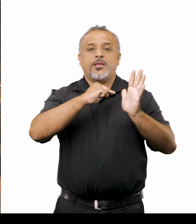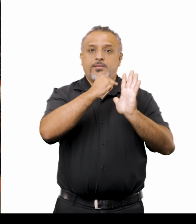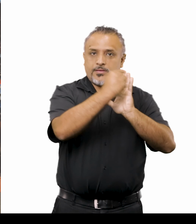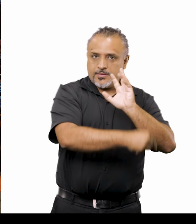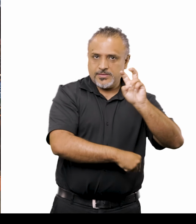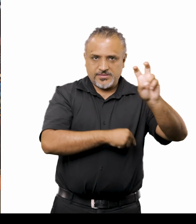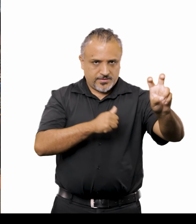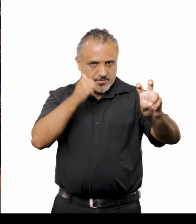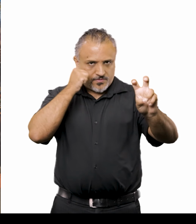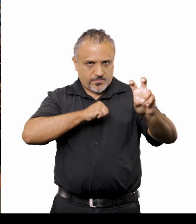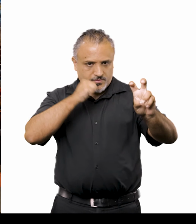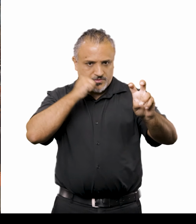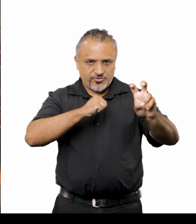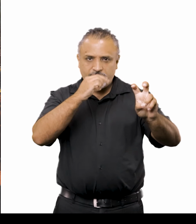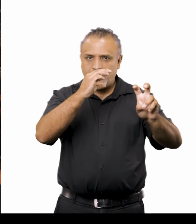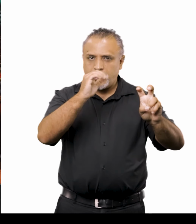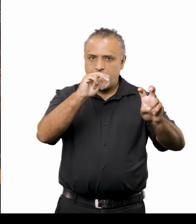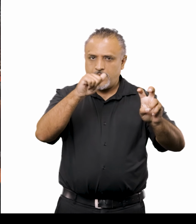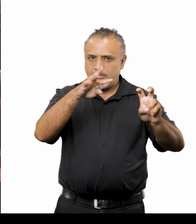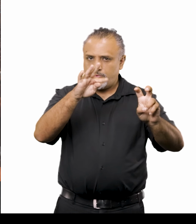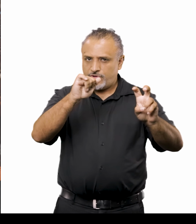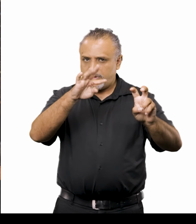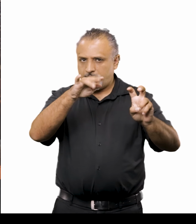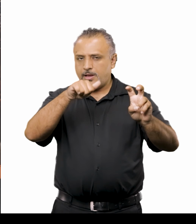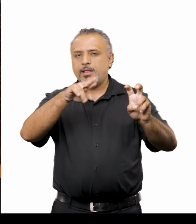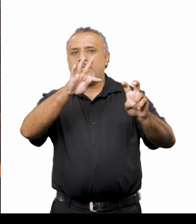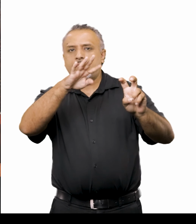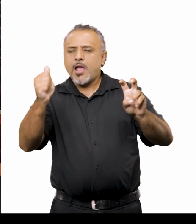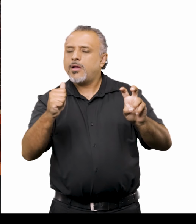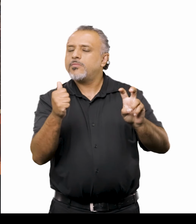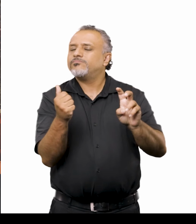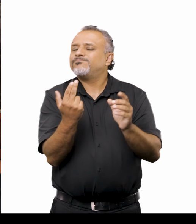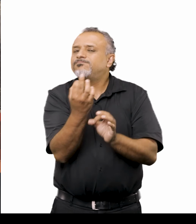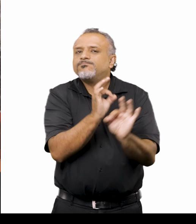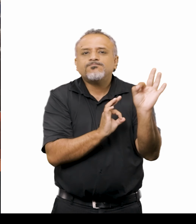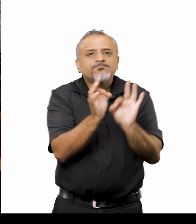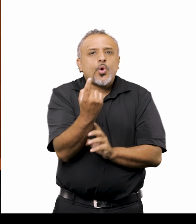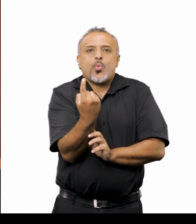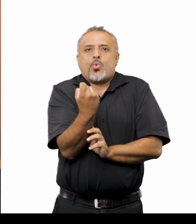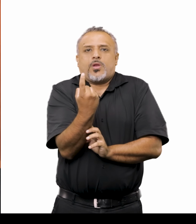Por todas essas razões, 5 Moças de Guaratinguetá é uma obra única